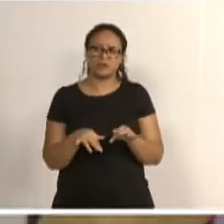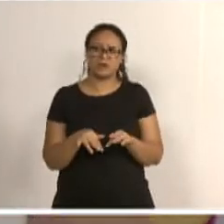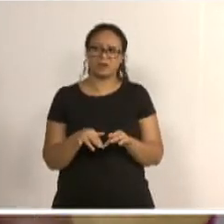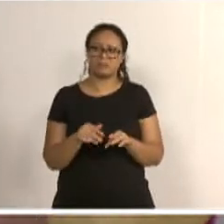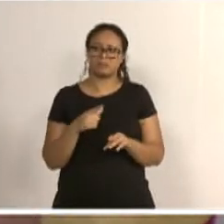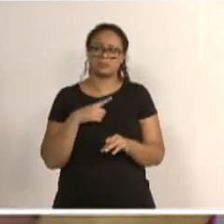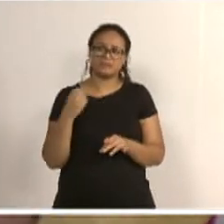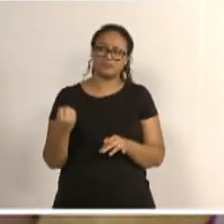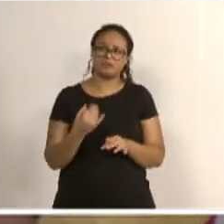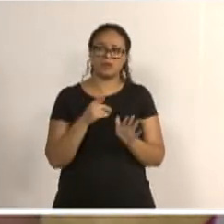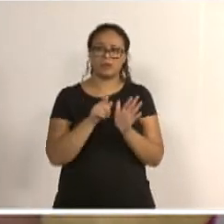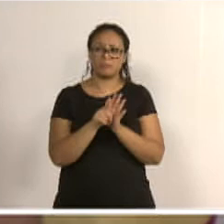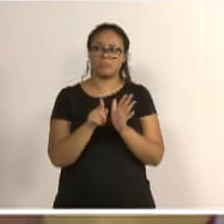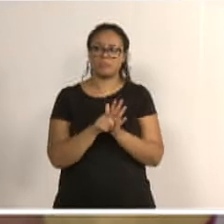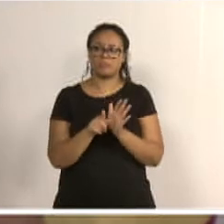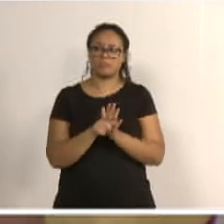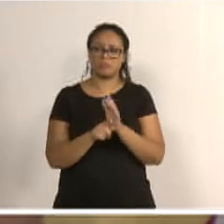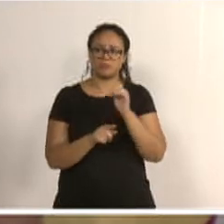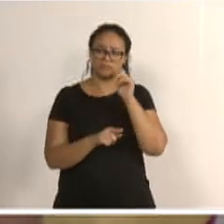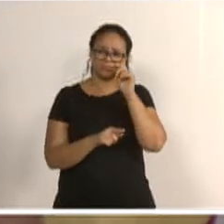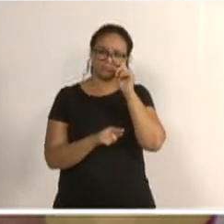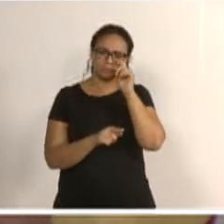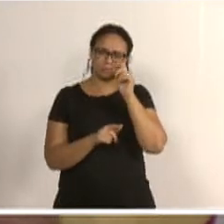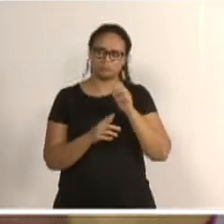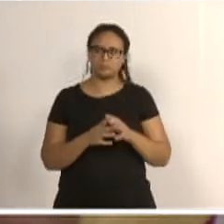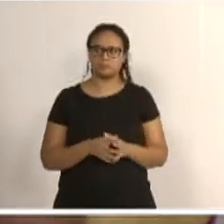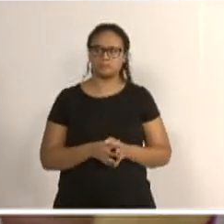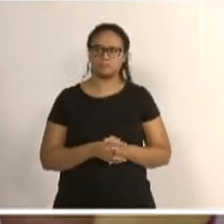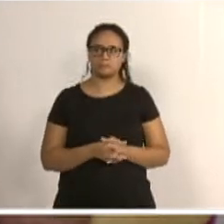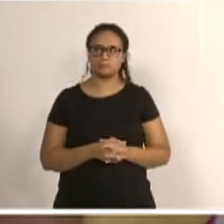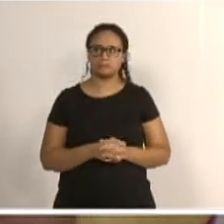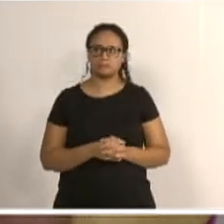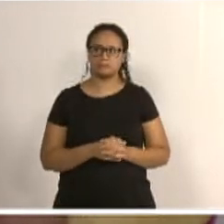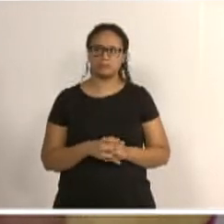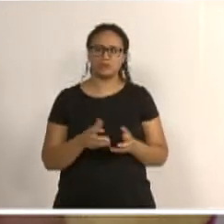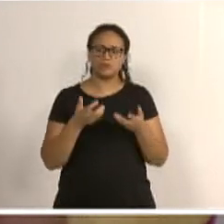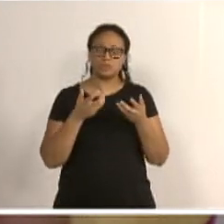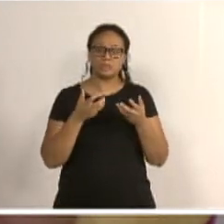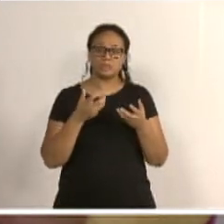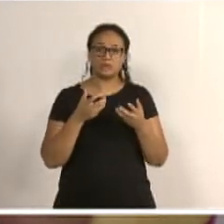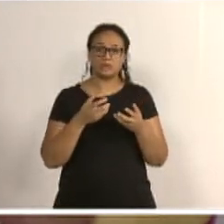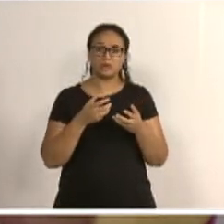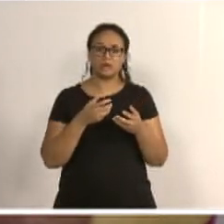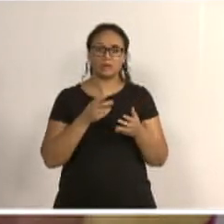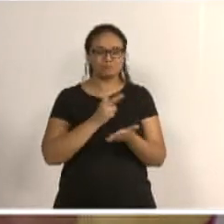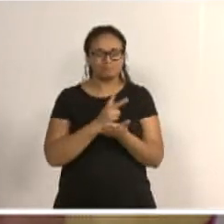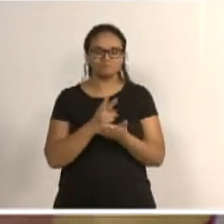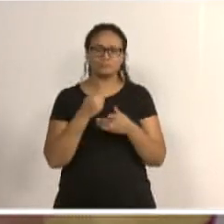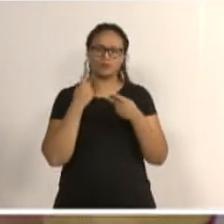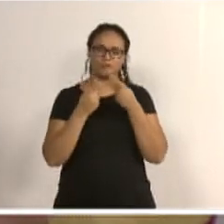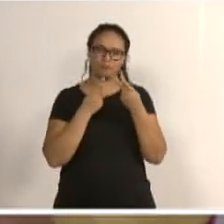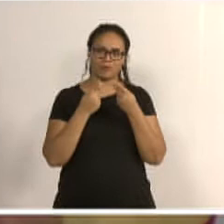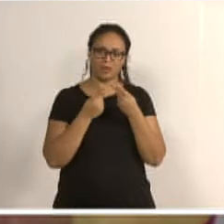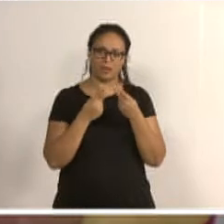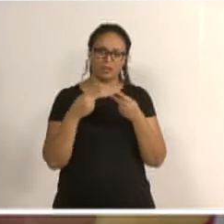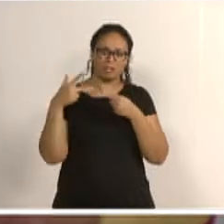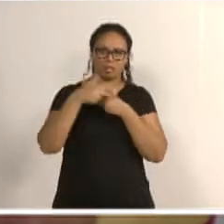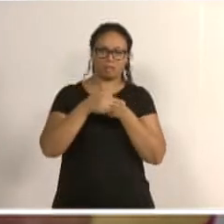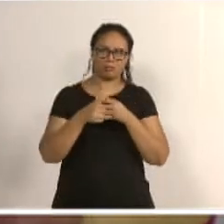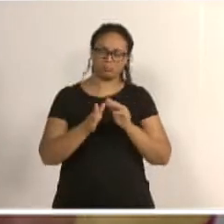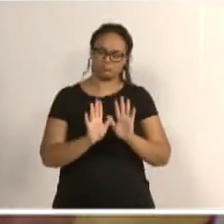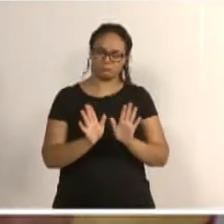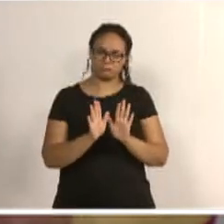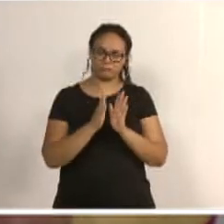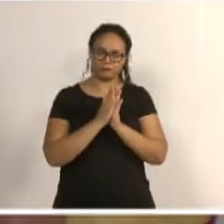9 perguntas. Eu gostaria de não o meu raciocínio não fosse interrompido. Eu gostaria que o meu raciocínio não fosse interrompido. Segundo,